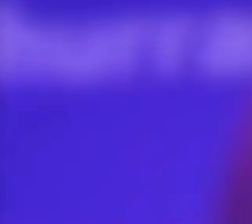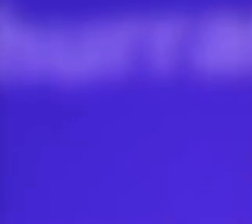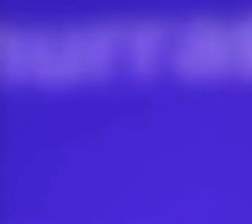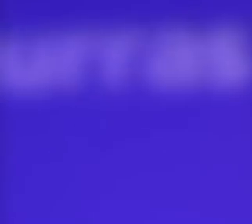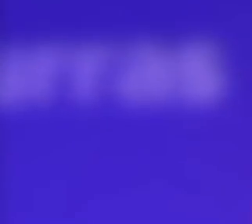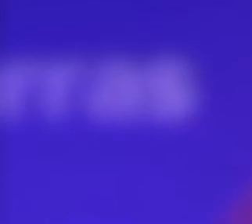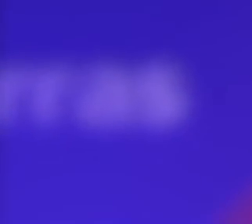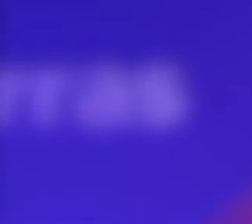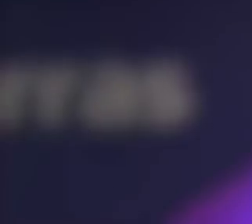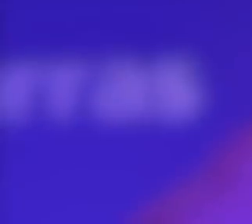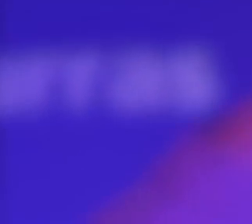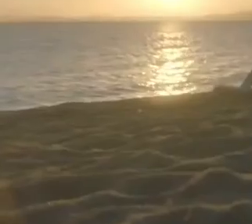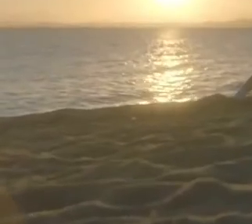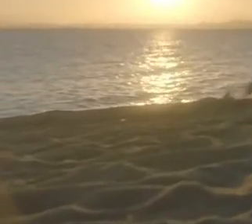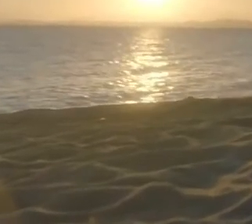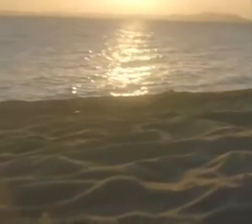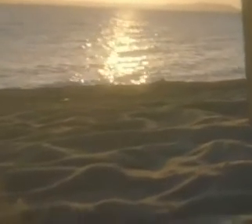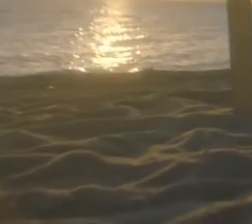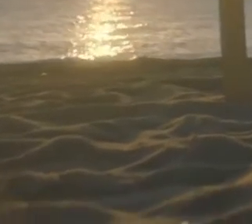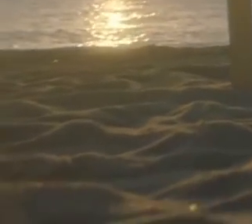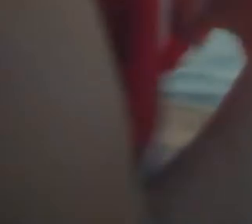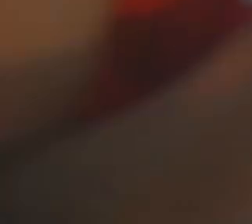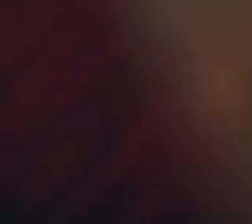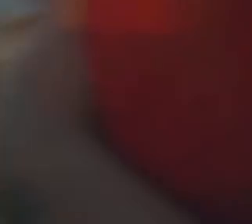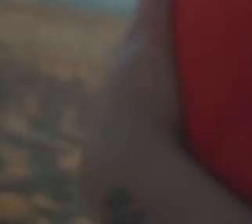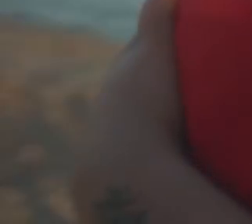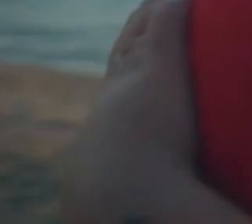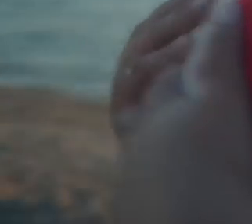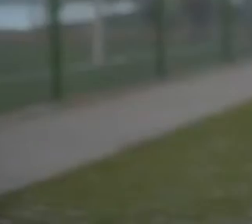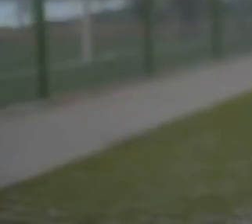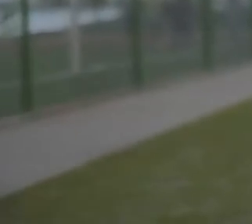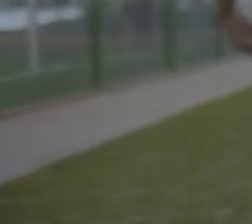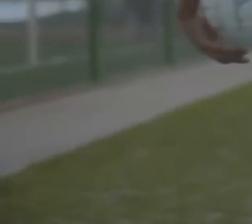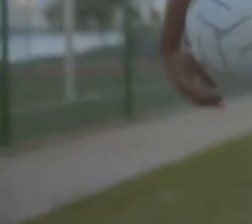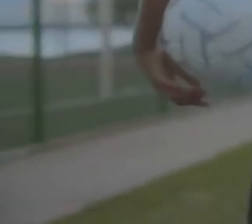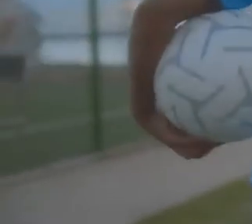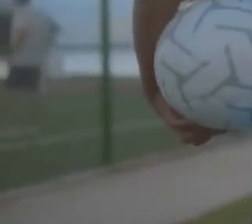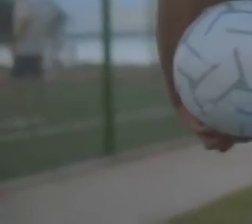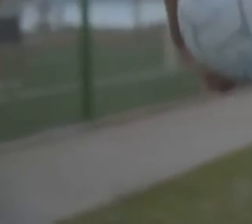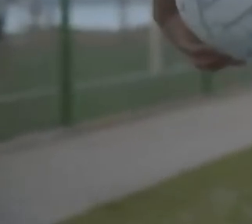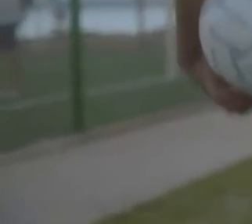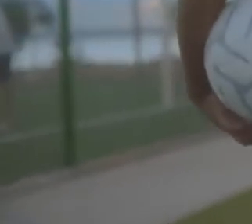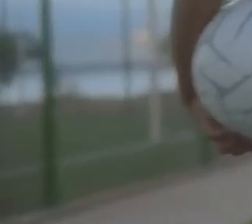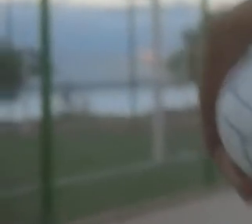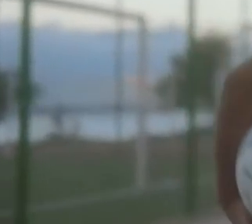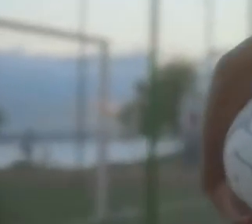transformar, mas, principalmente, estar sempre ao seu lado.